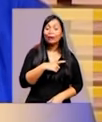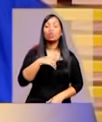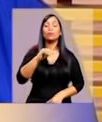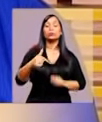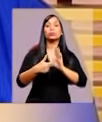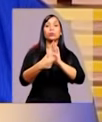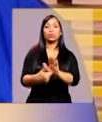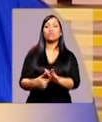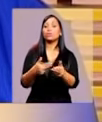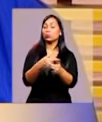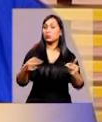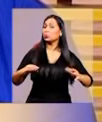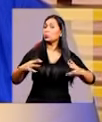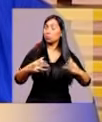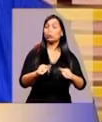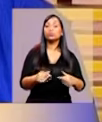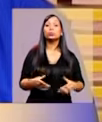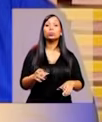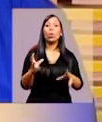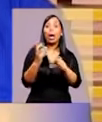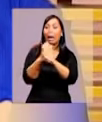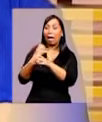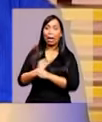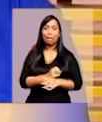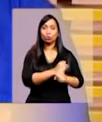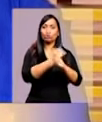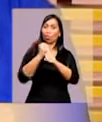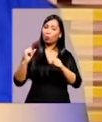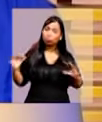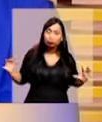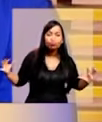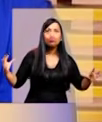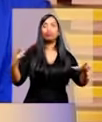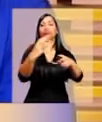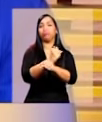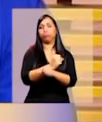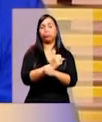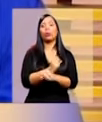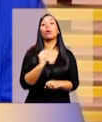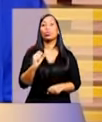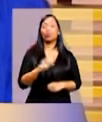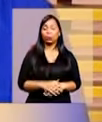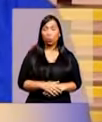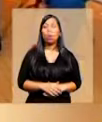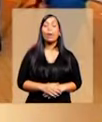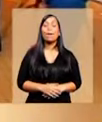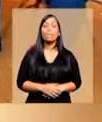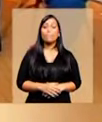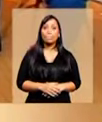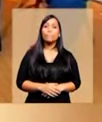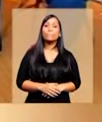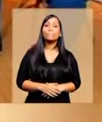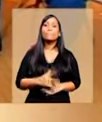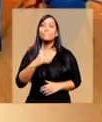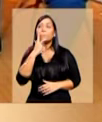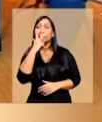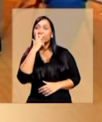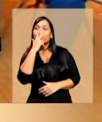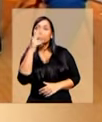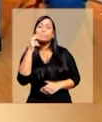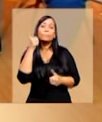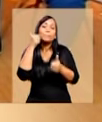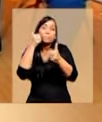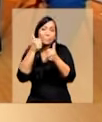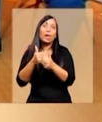existe, seria manifestação disso tudo. A soma do todo seria o mais próximo de uma